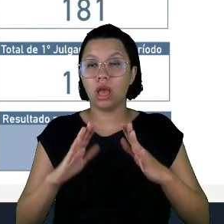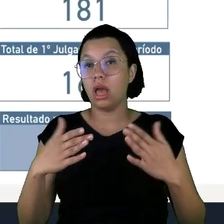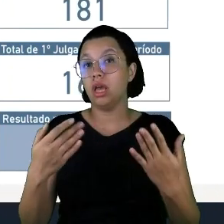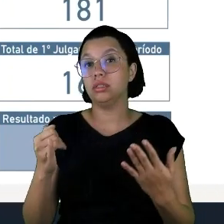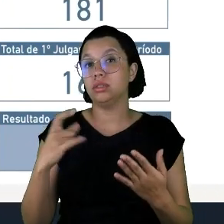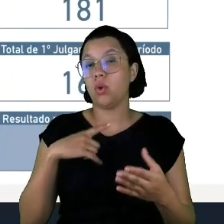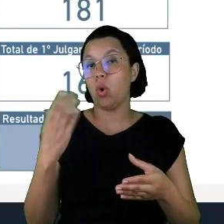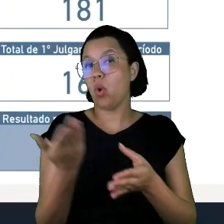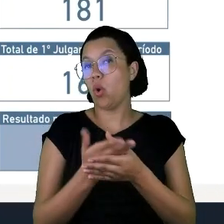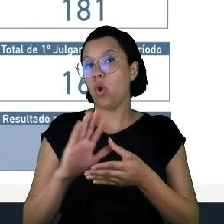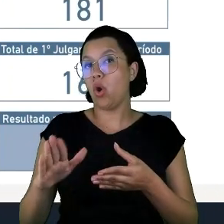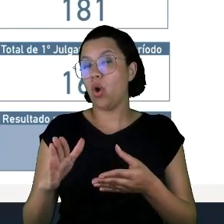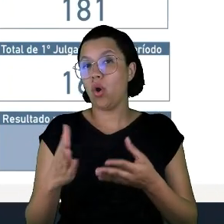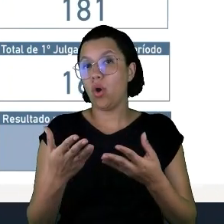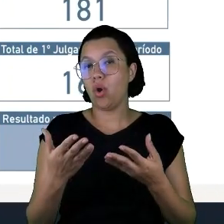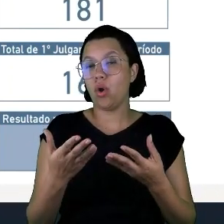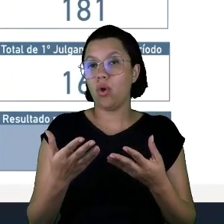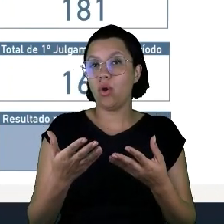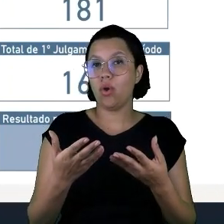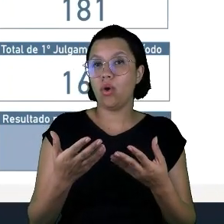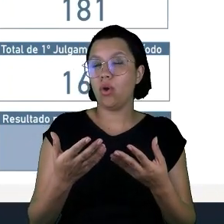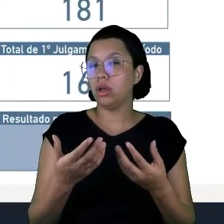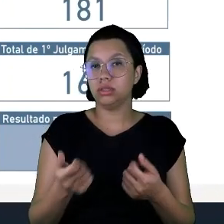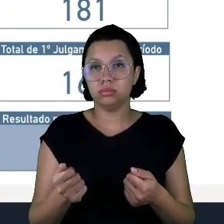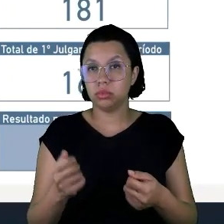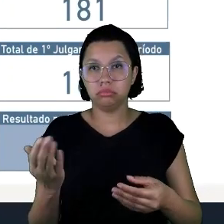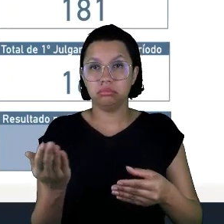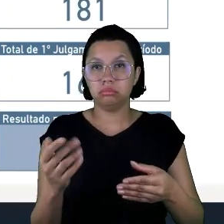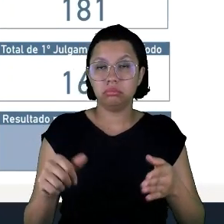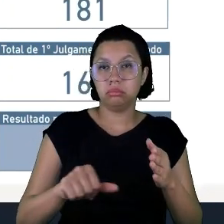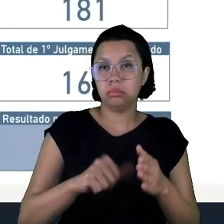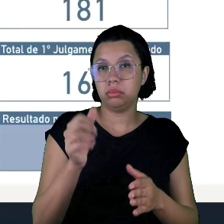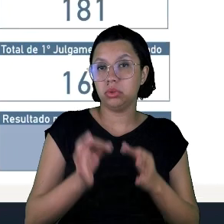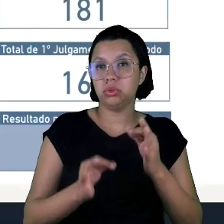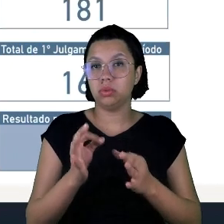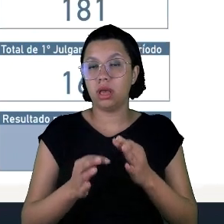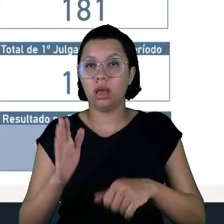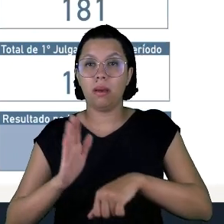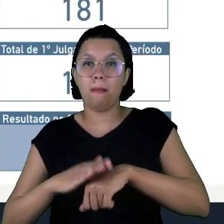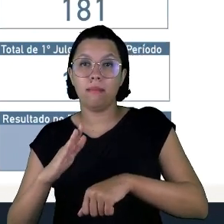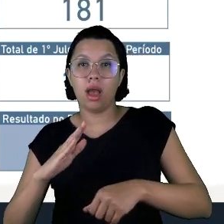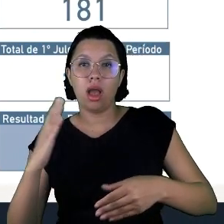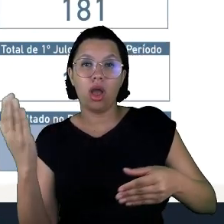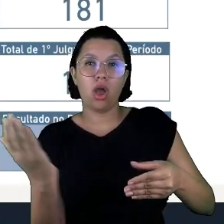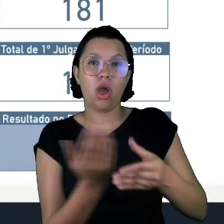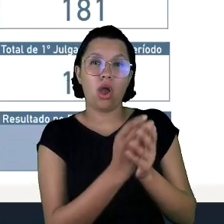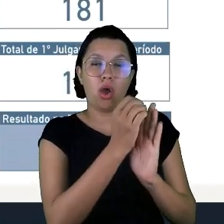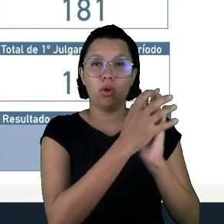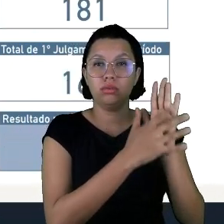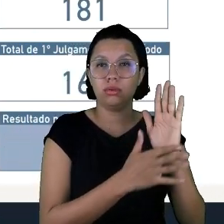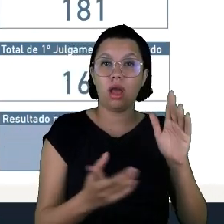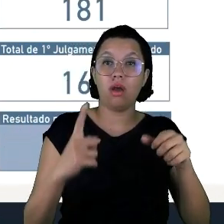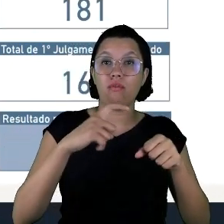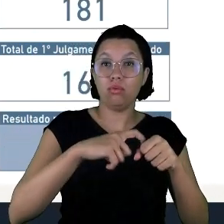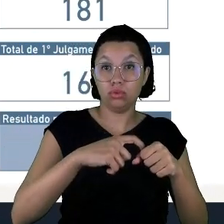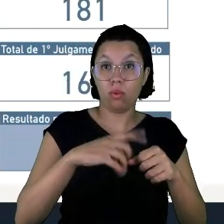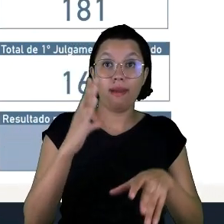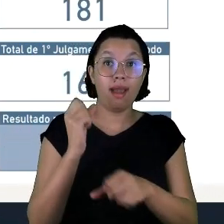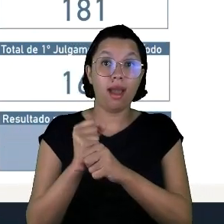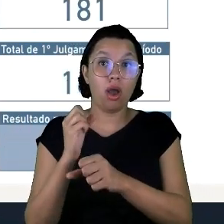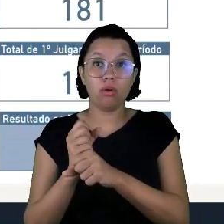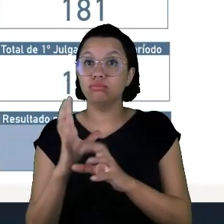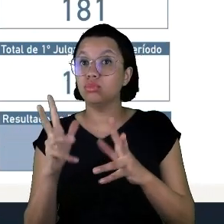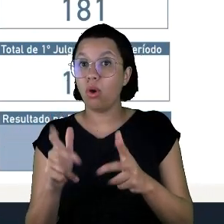Então, se o processo recebeu o primeiro julgamento e mais os embargos e votou, ele